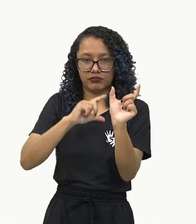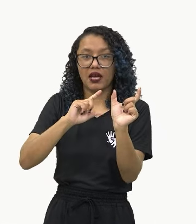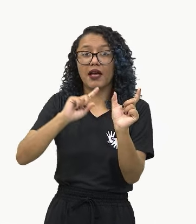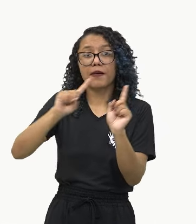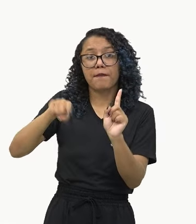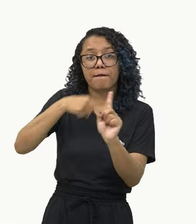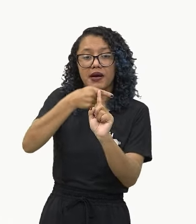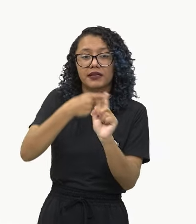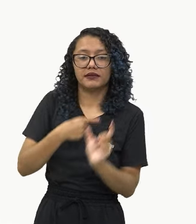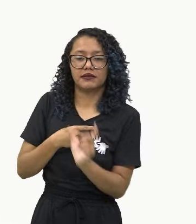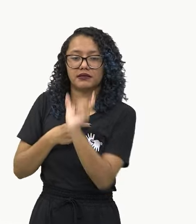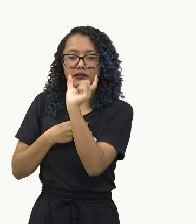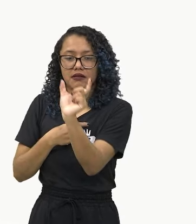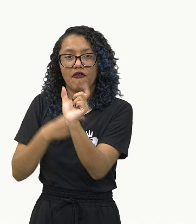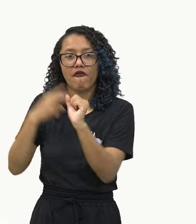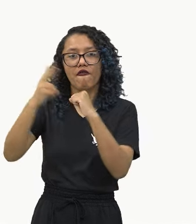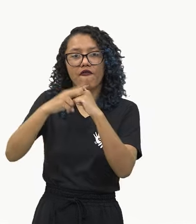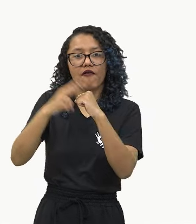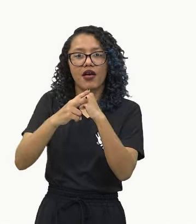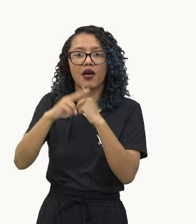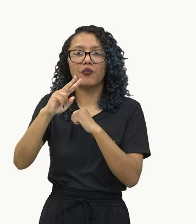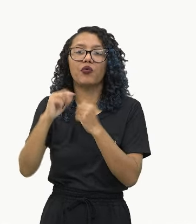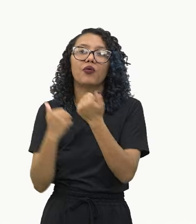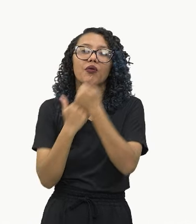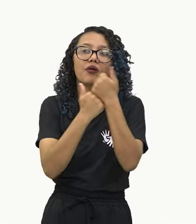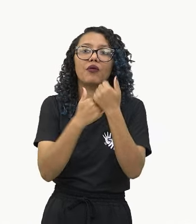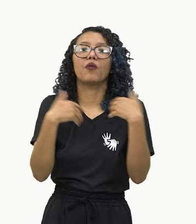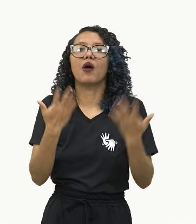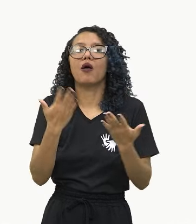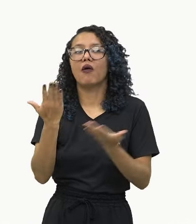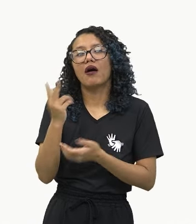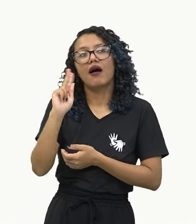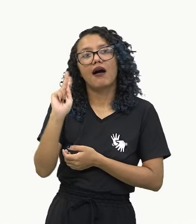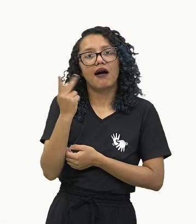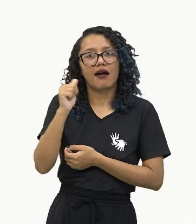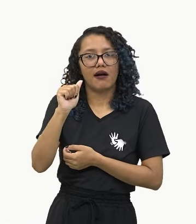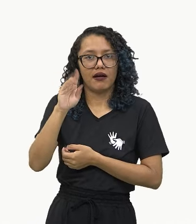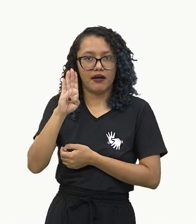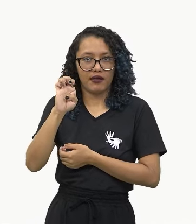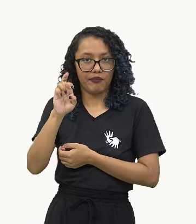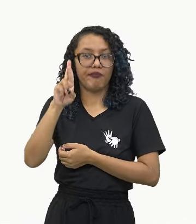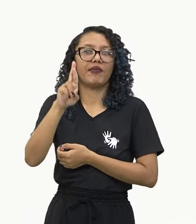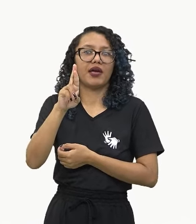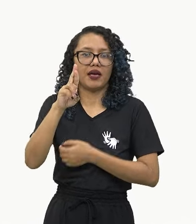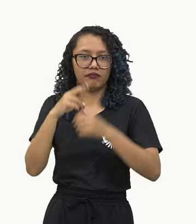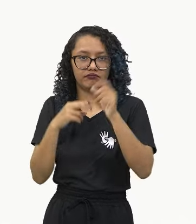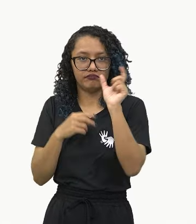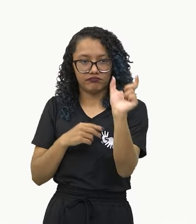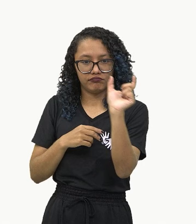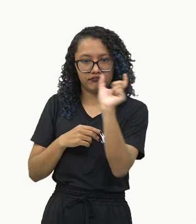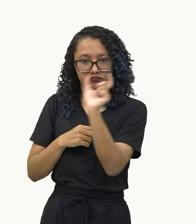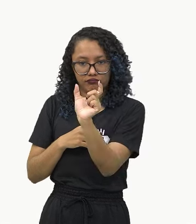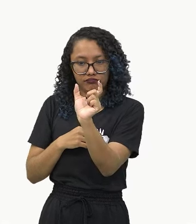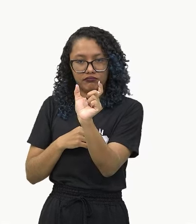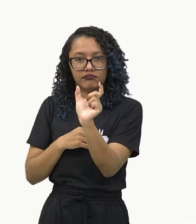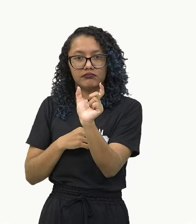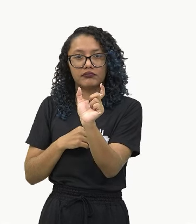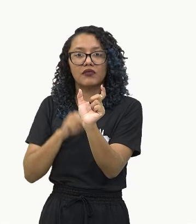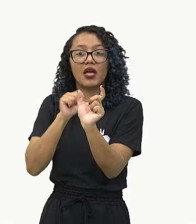haber, que é o nosso verbo auxiliar. E esse verbo auxiliar estará conjugado